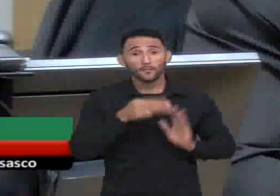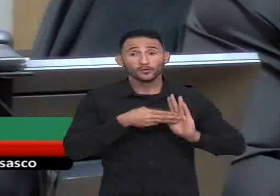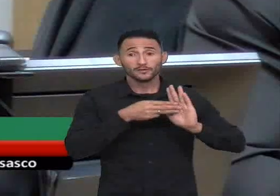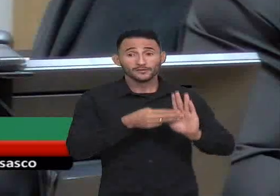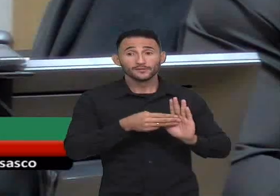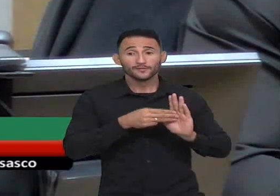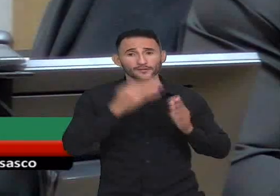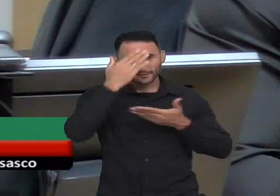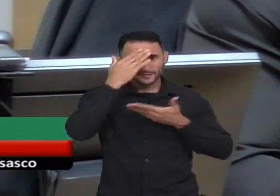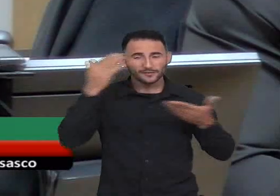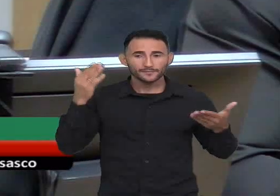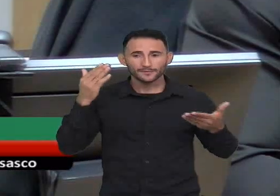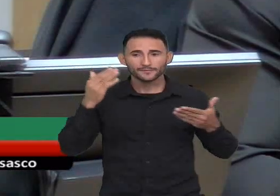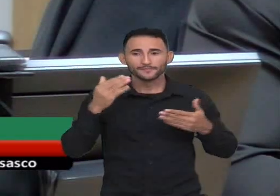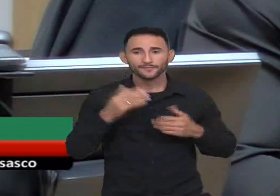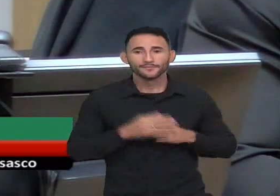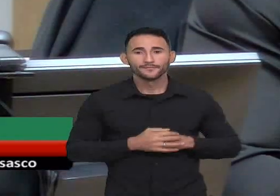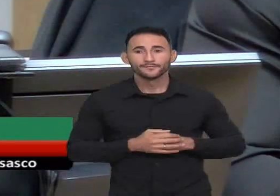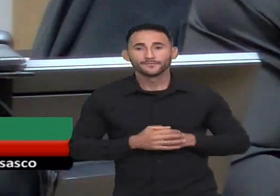de agradecimento